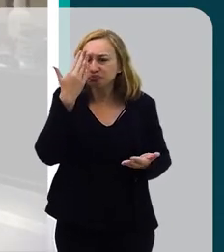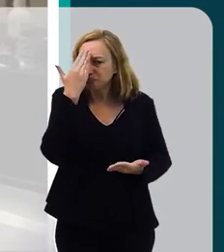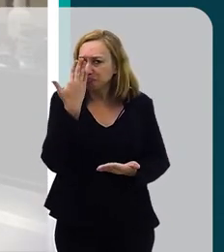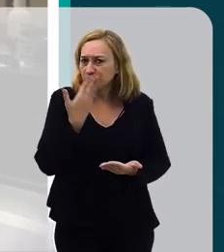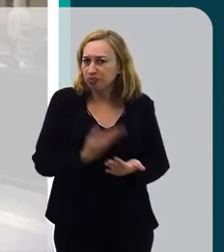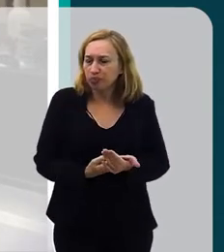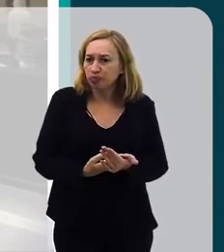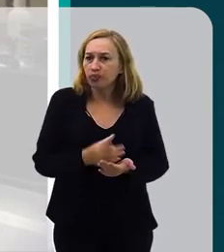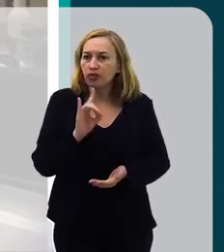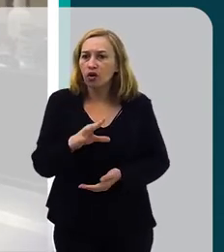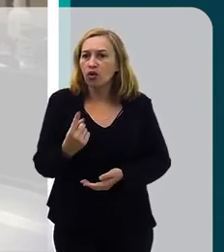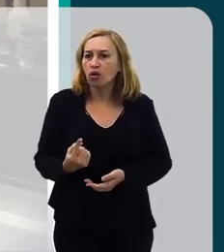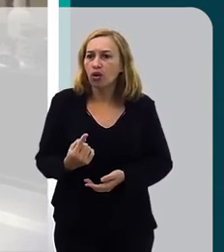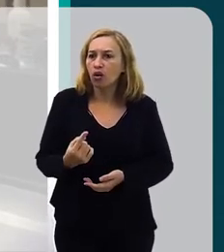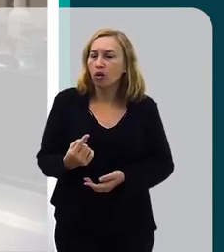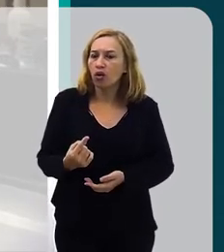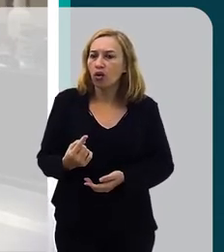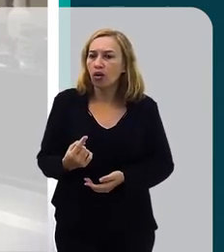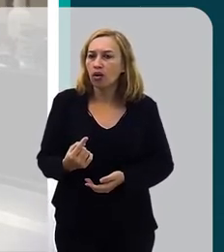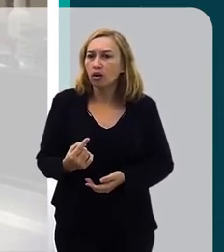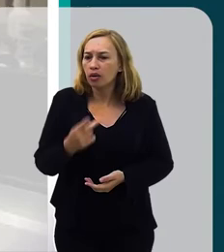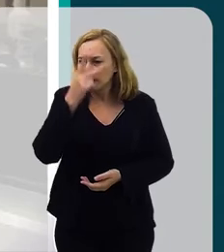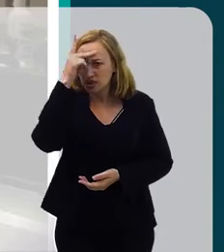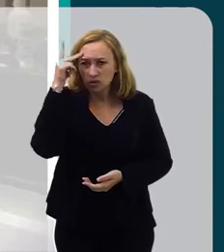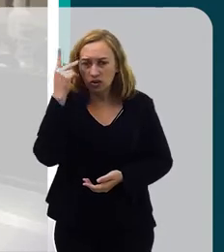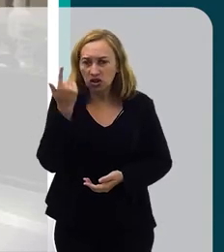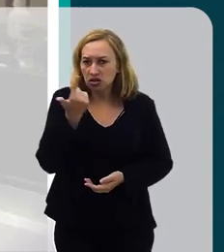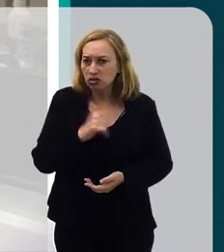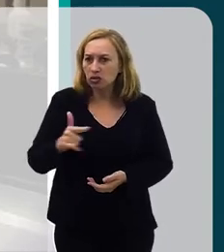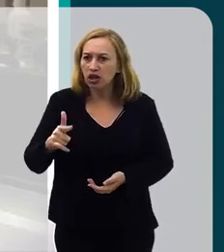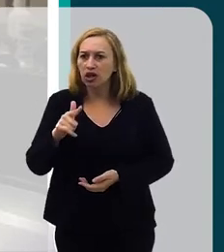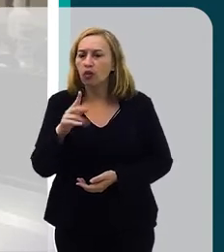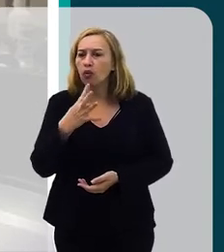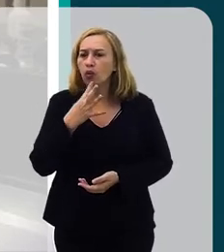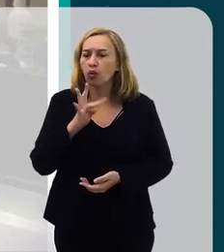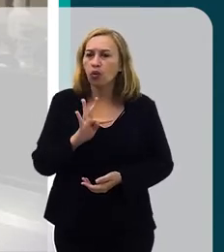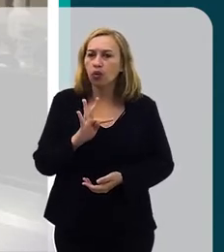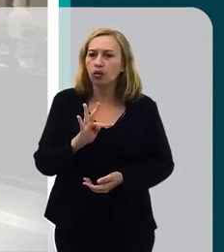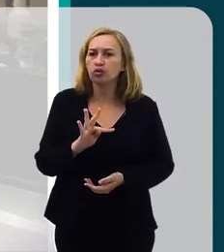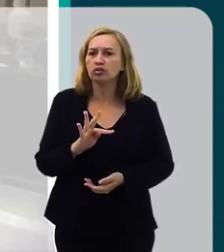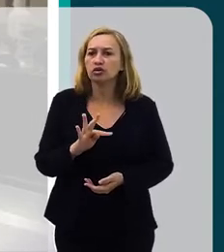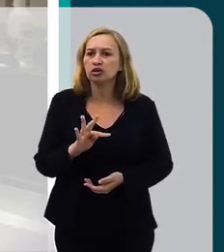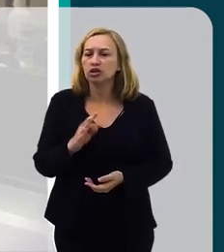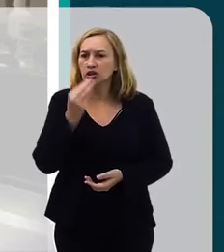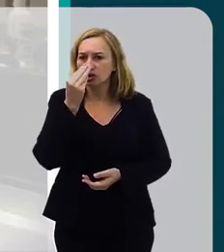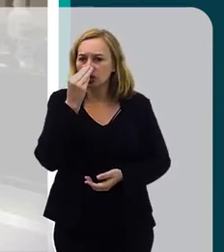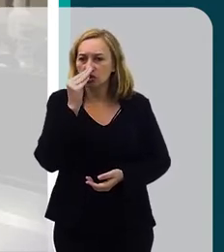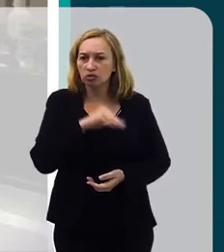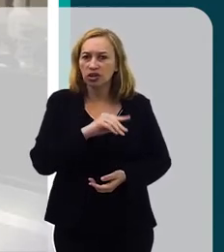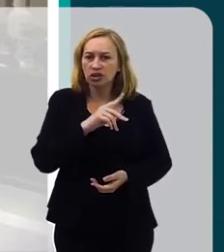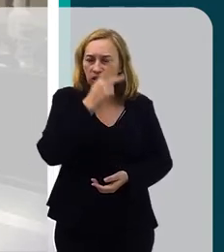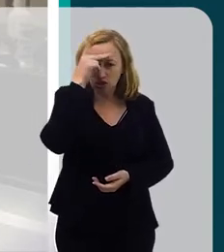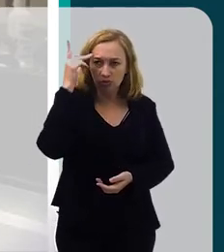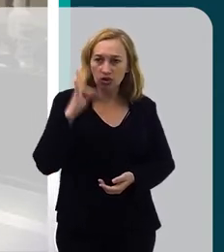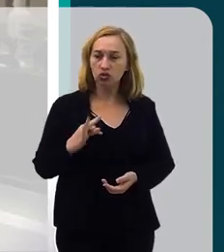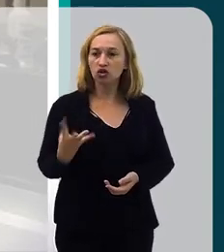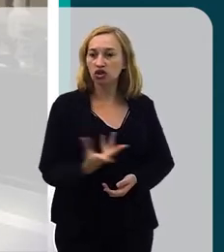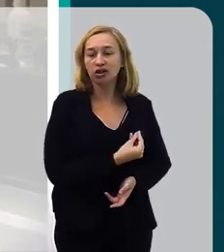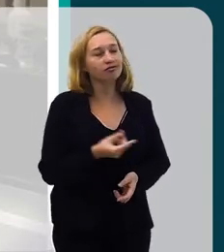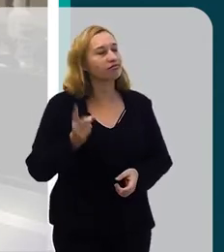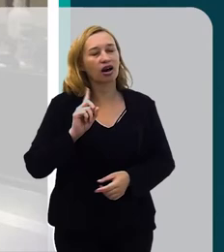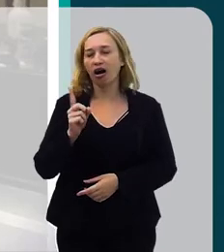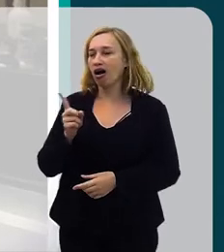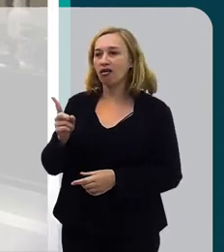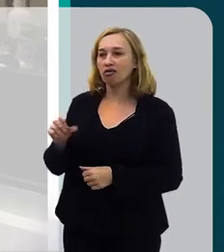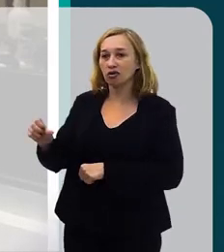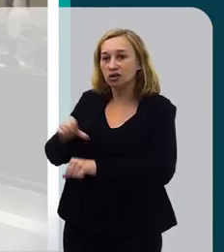senso comum acredita que só pessoas sem conhecimento acabam desrespeitando